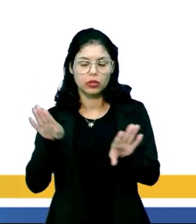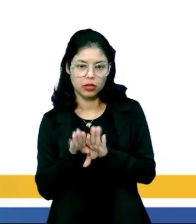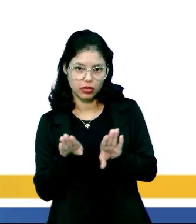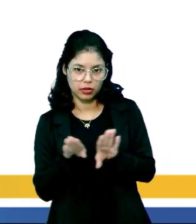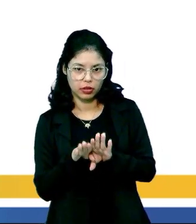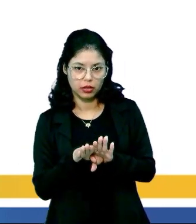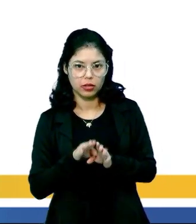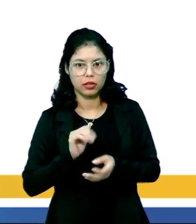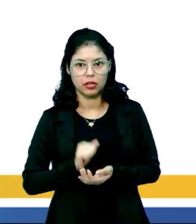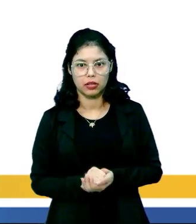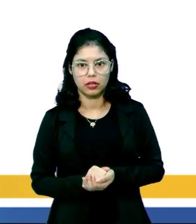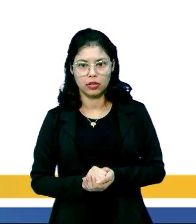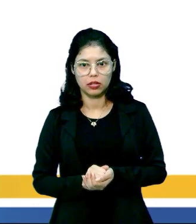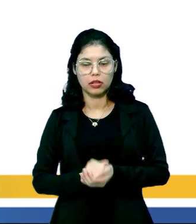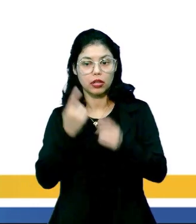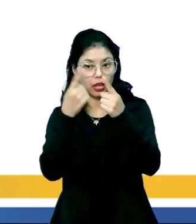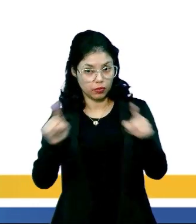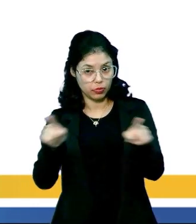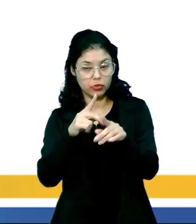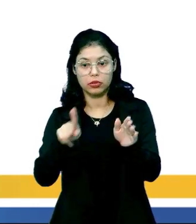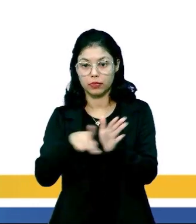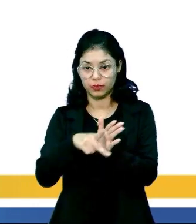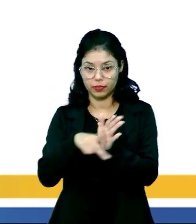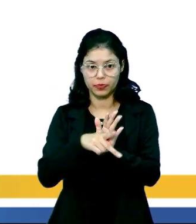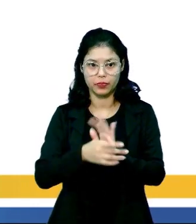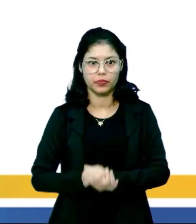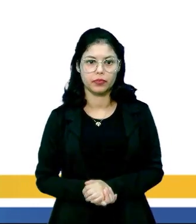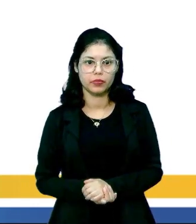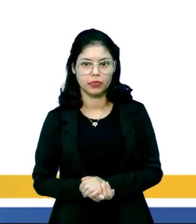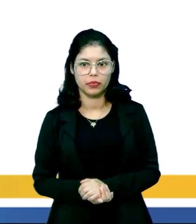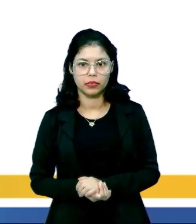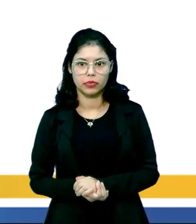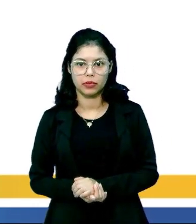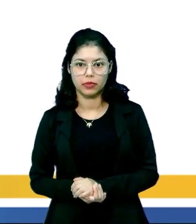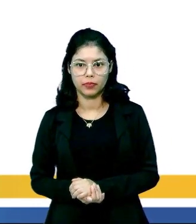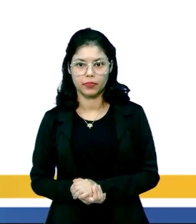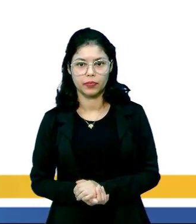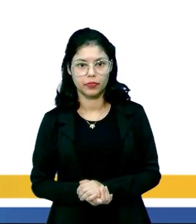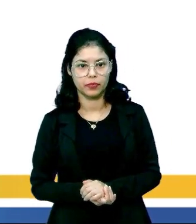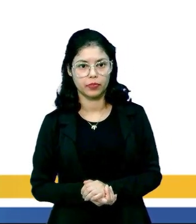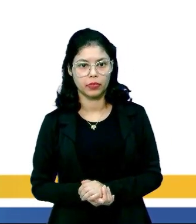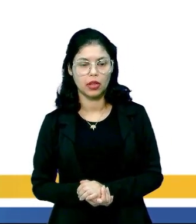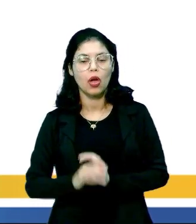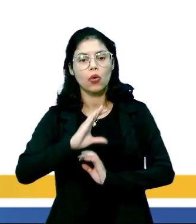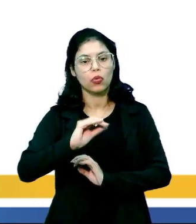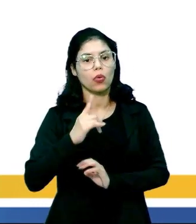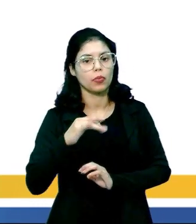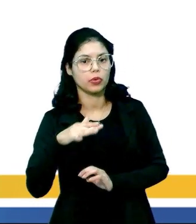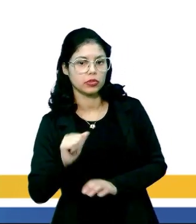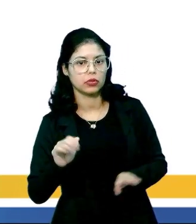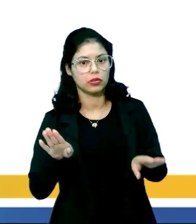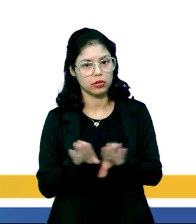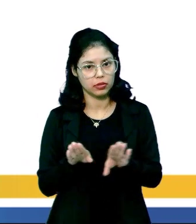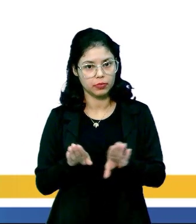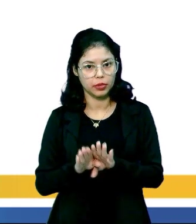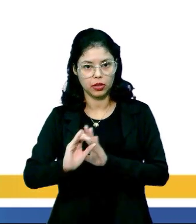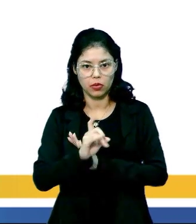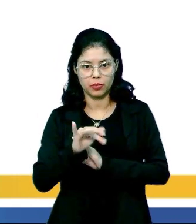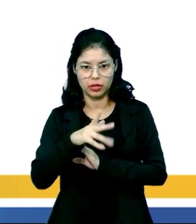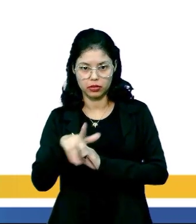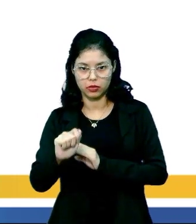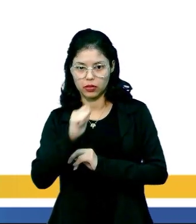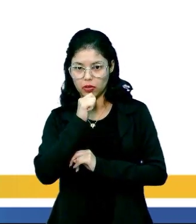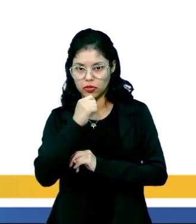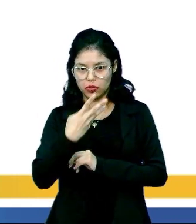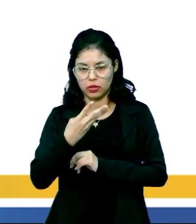inor of several books on music the singer and composer Who H